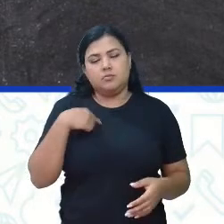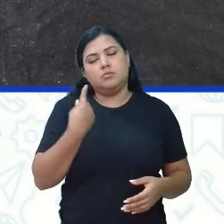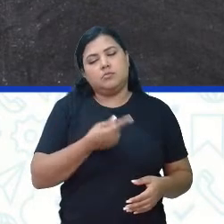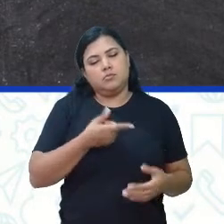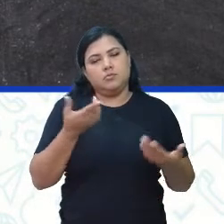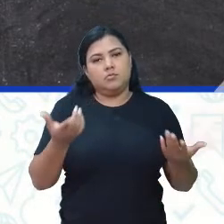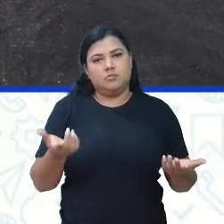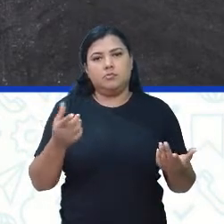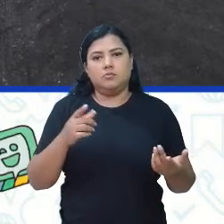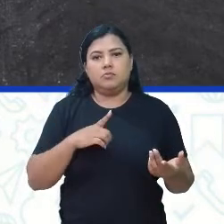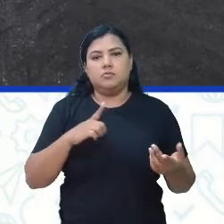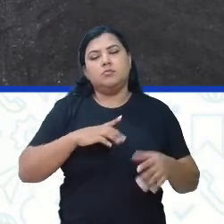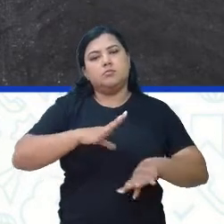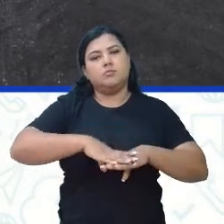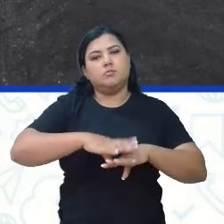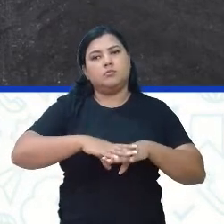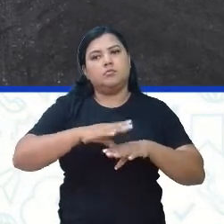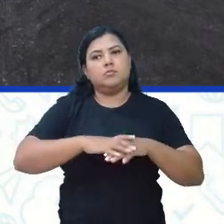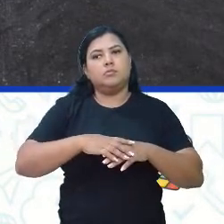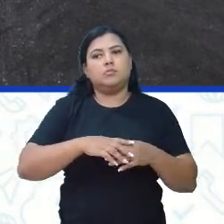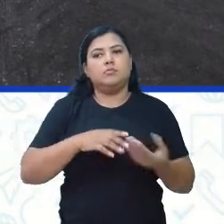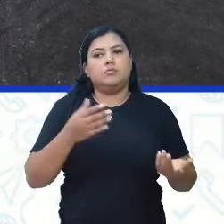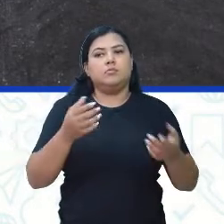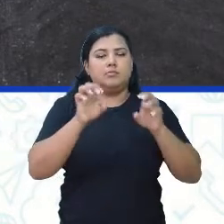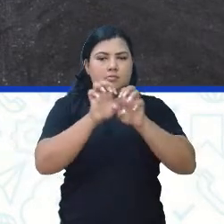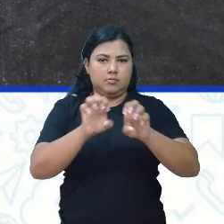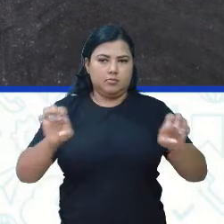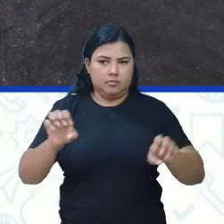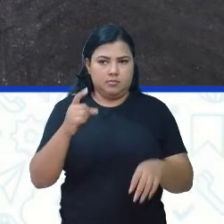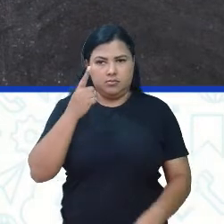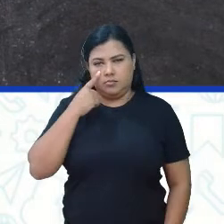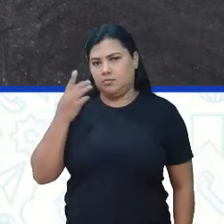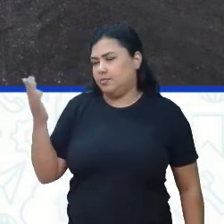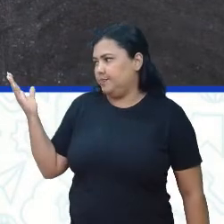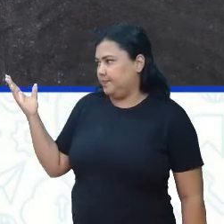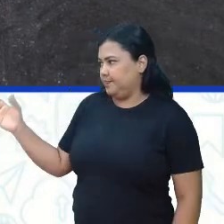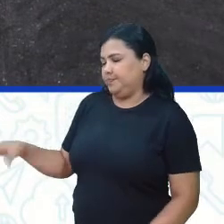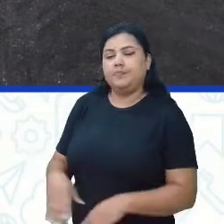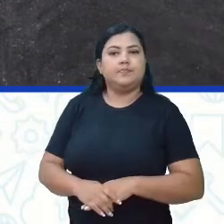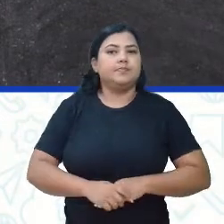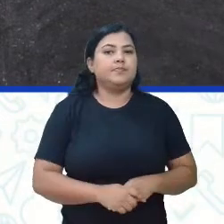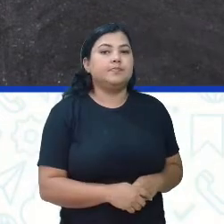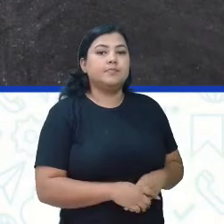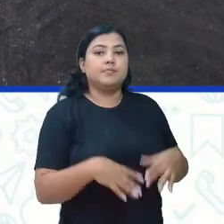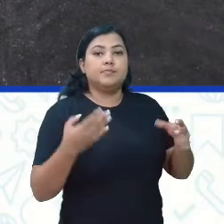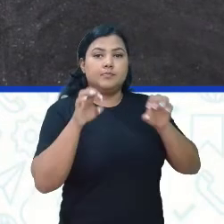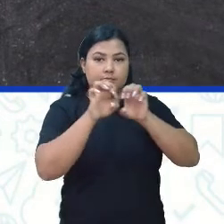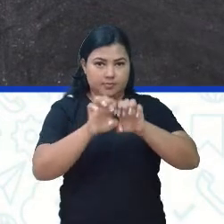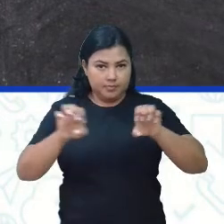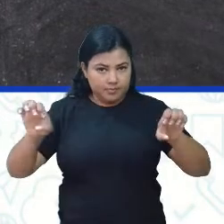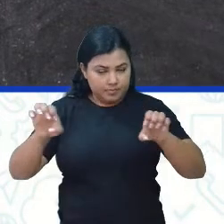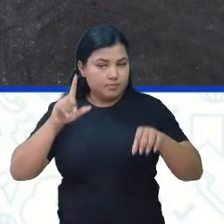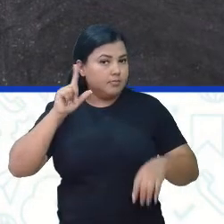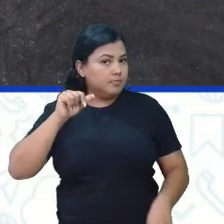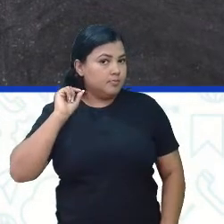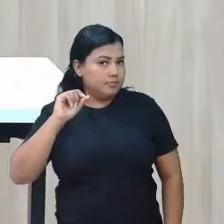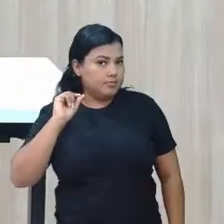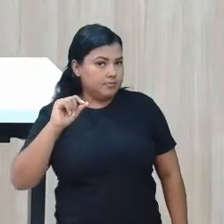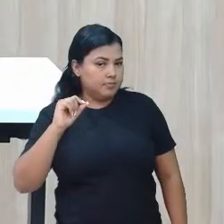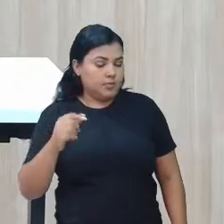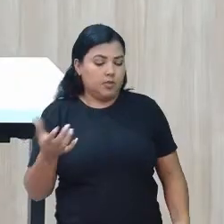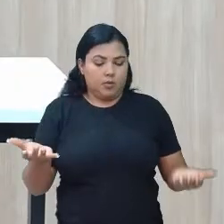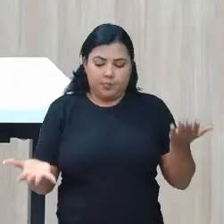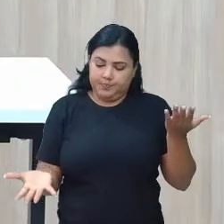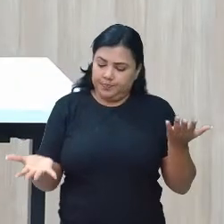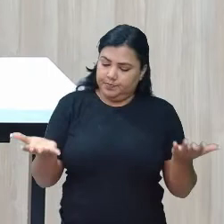tem como elemento matemático chamado de equação, tá certo? Então, a equação nada mais é do que você